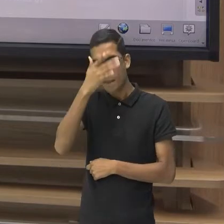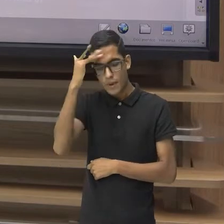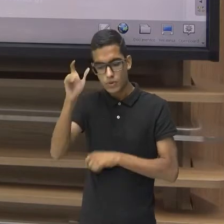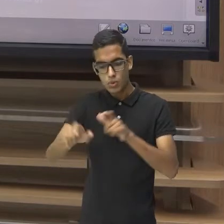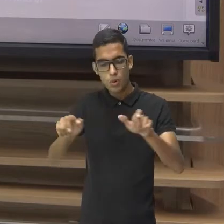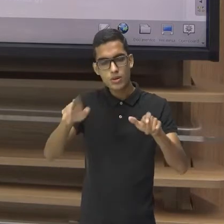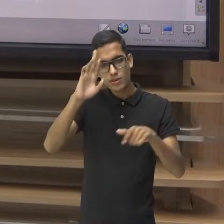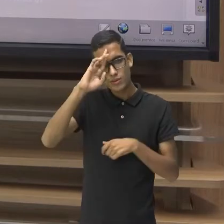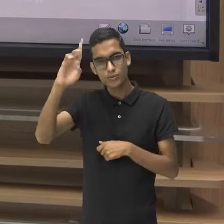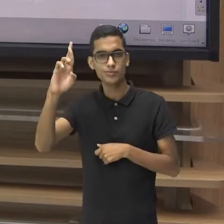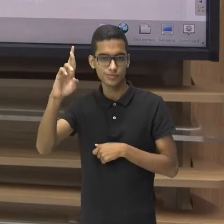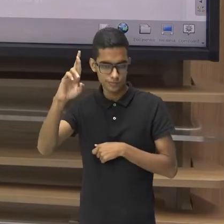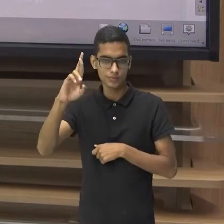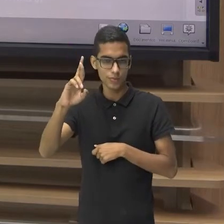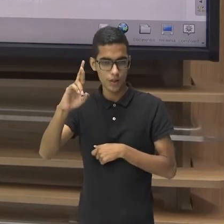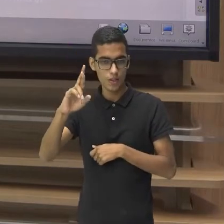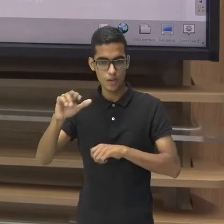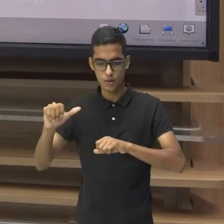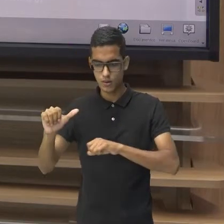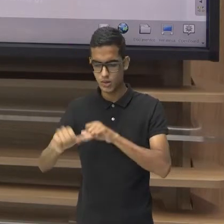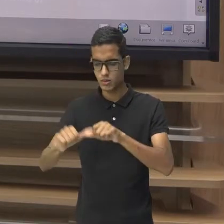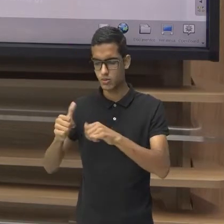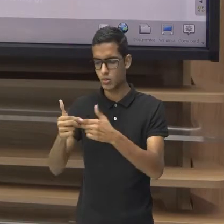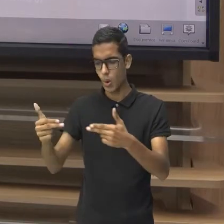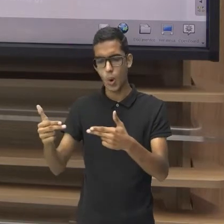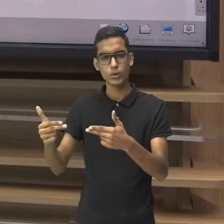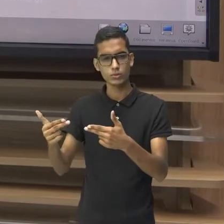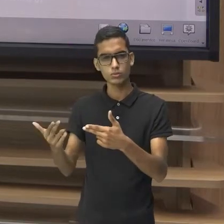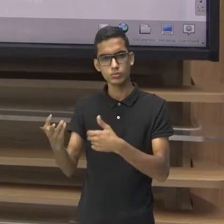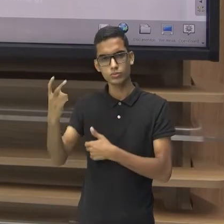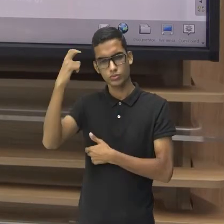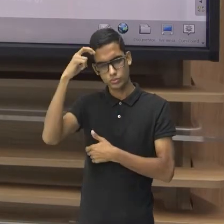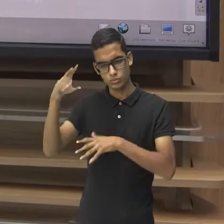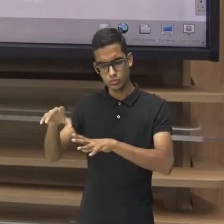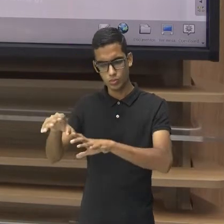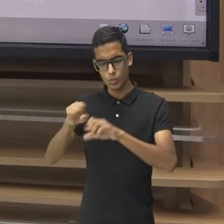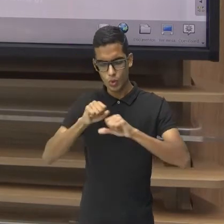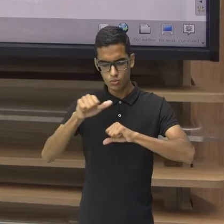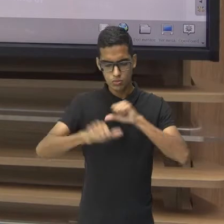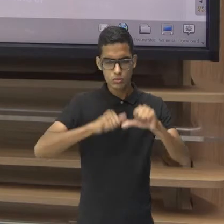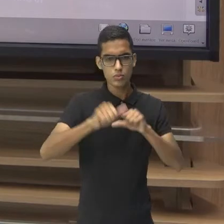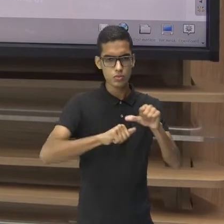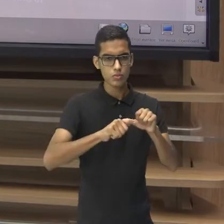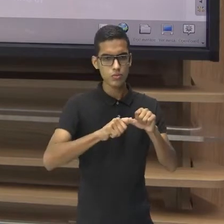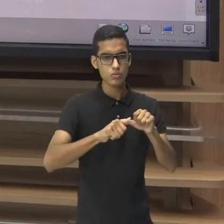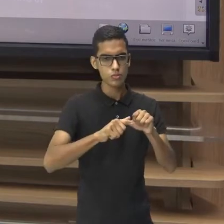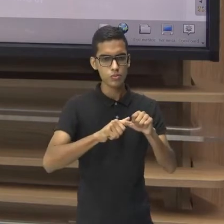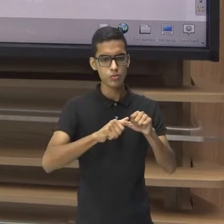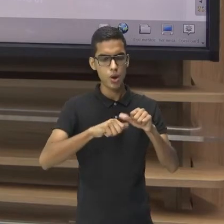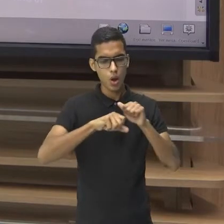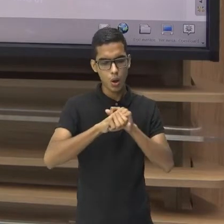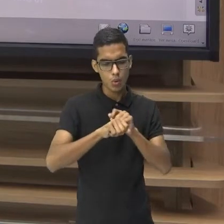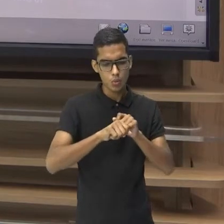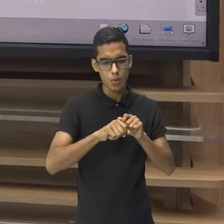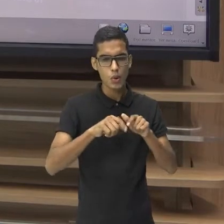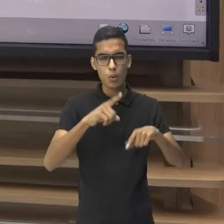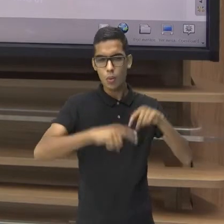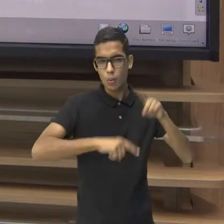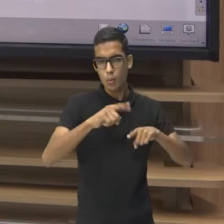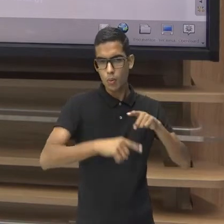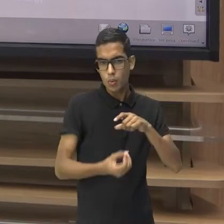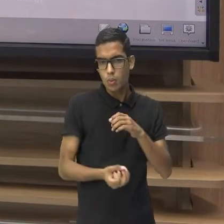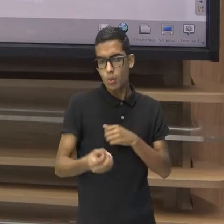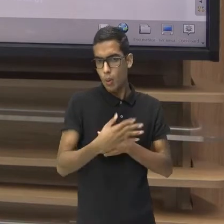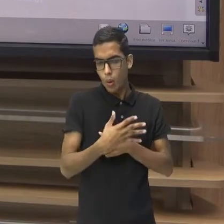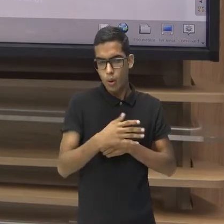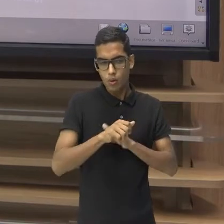indústria que transformam esses bens culturais em produtos e ganham, porque segue a